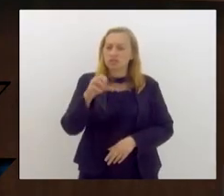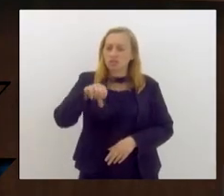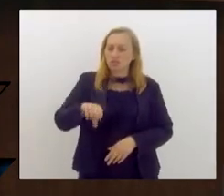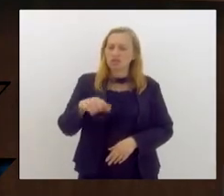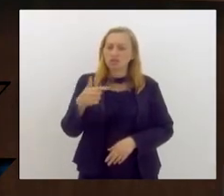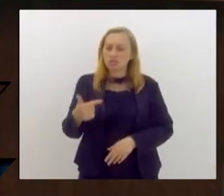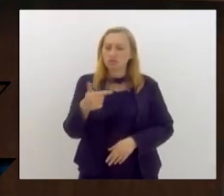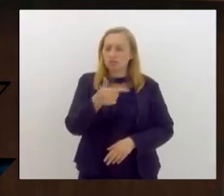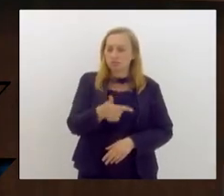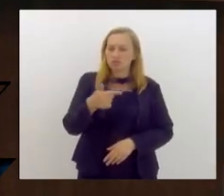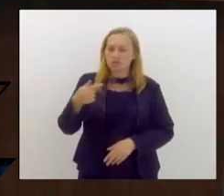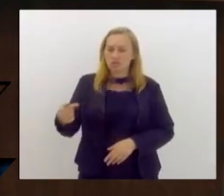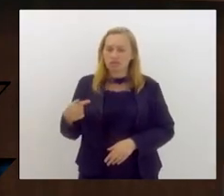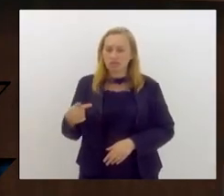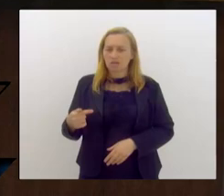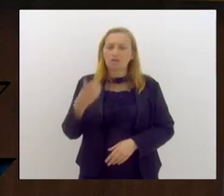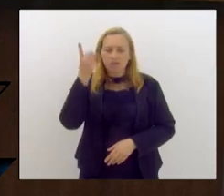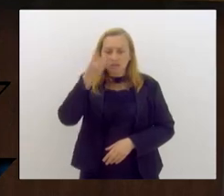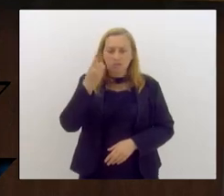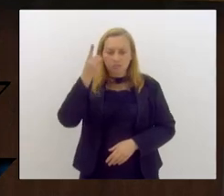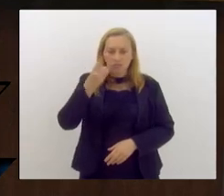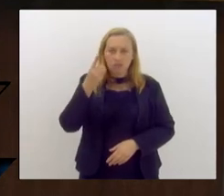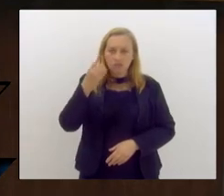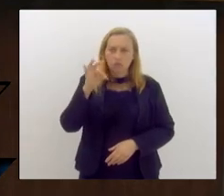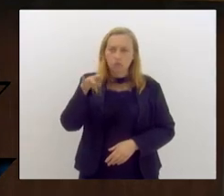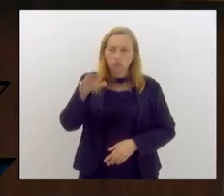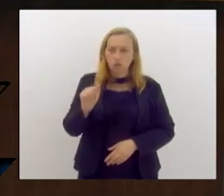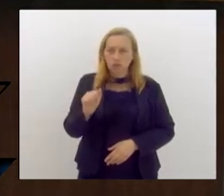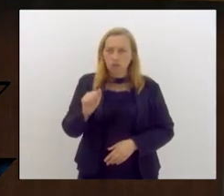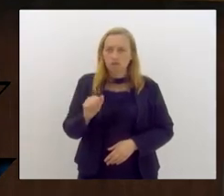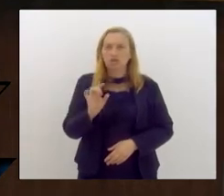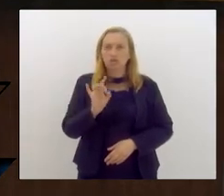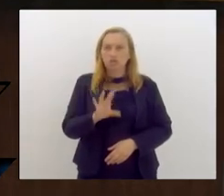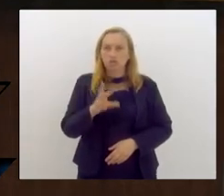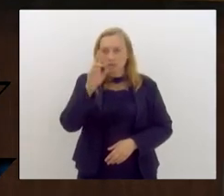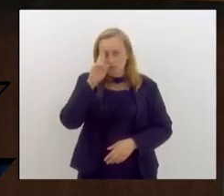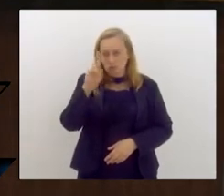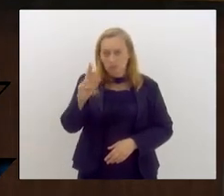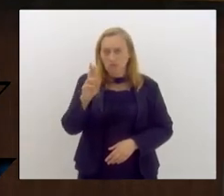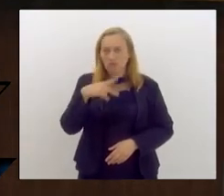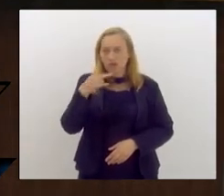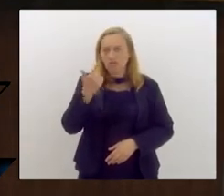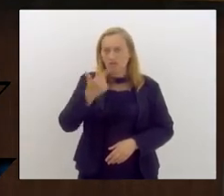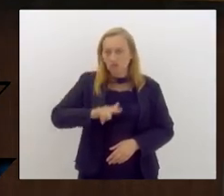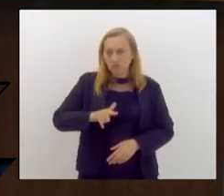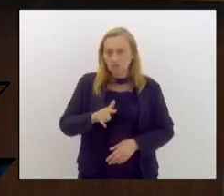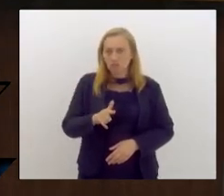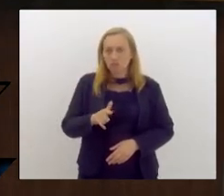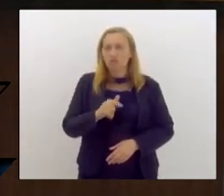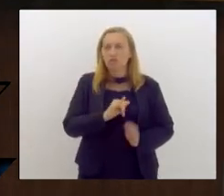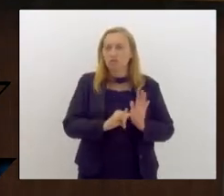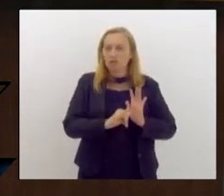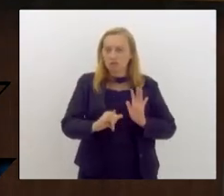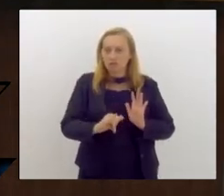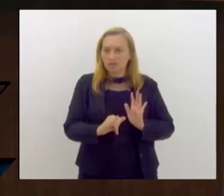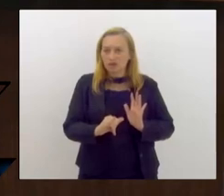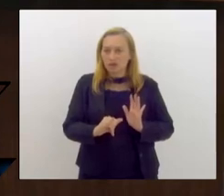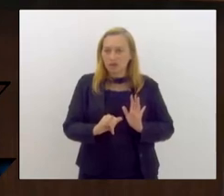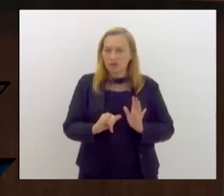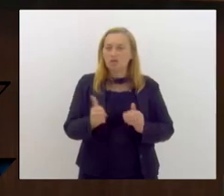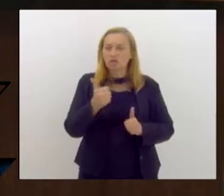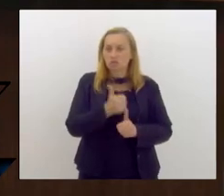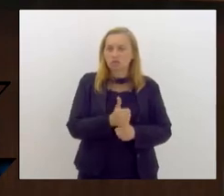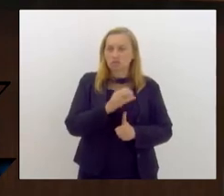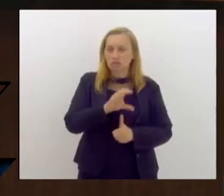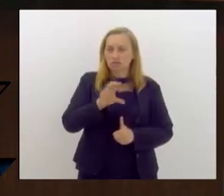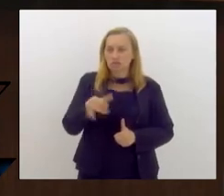de 2017, de autoria do deputado Gustavo Tutuca, só para que Vossa Excelência cante novamente que vai autógrafo o substitutivo da